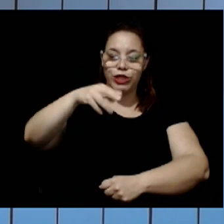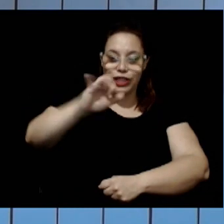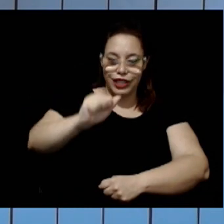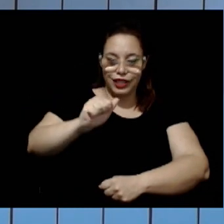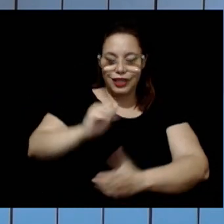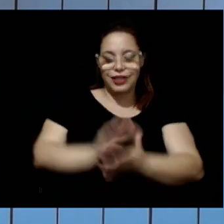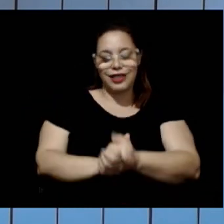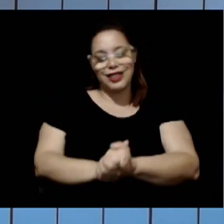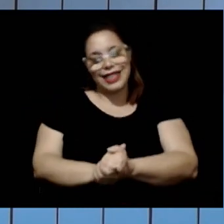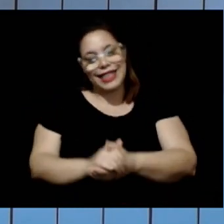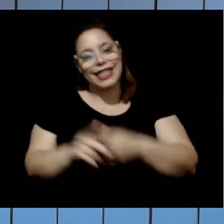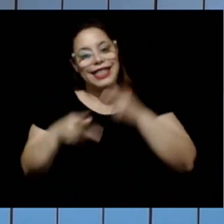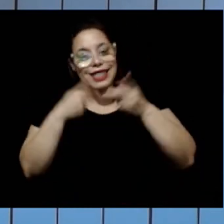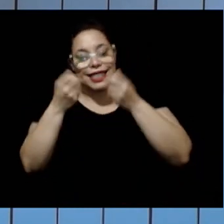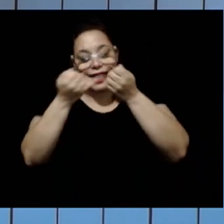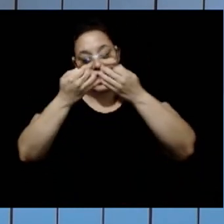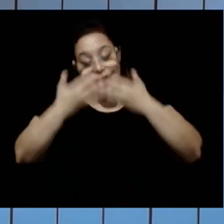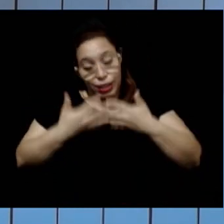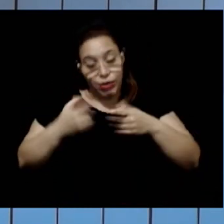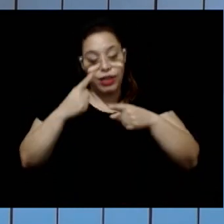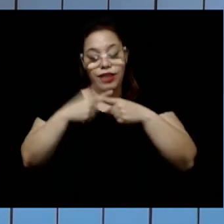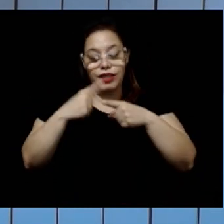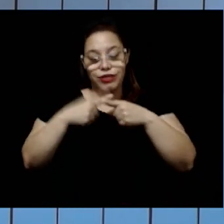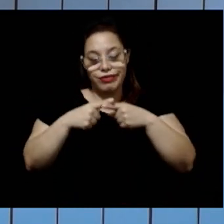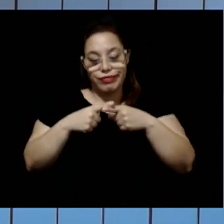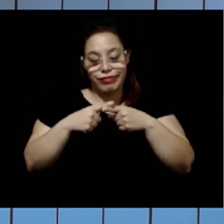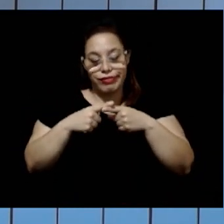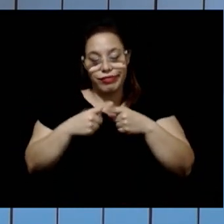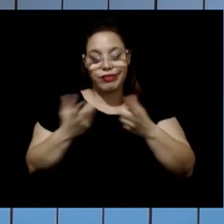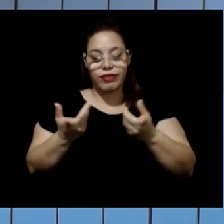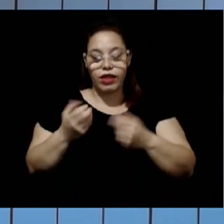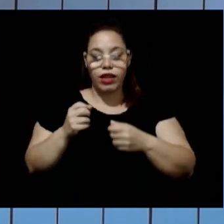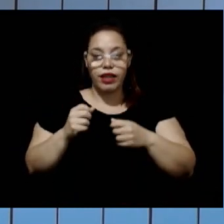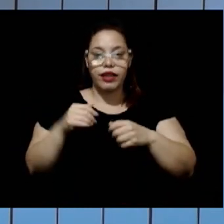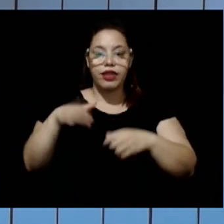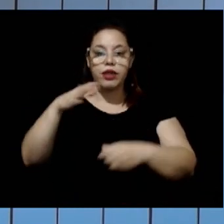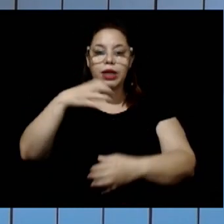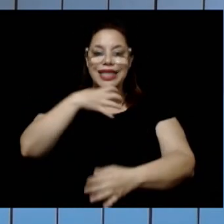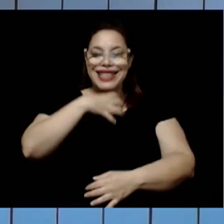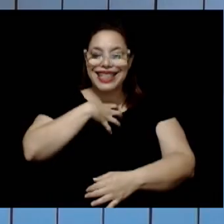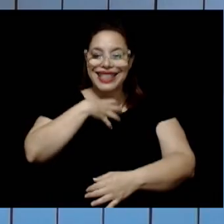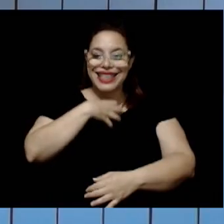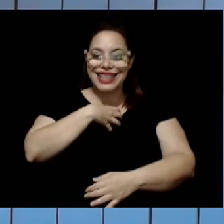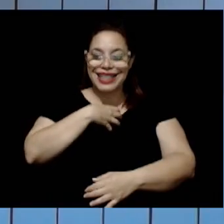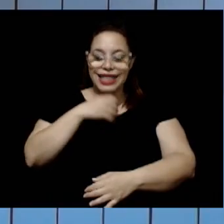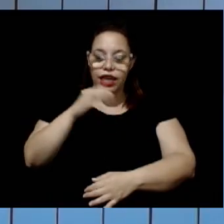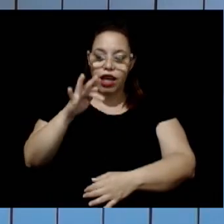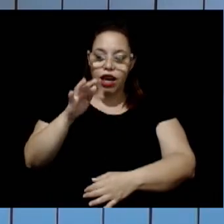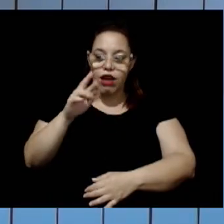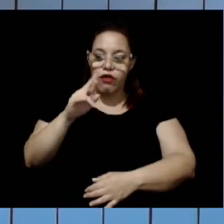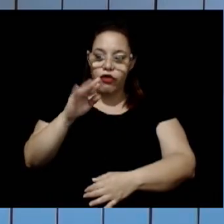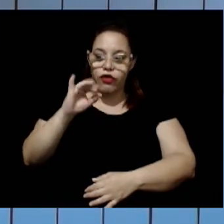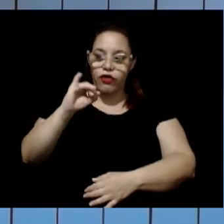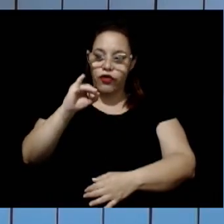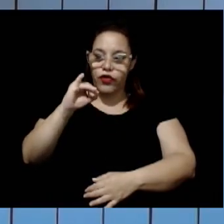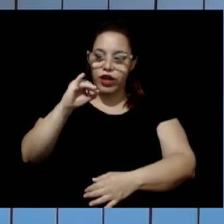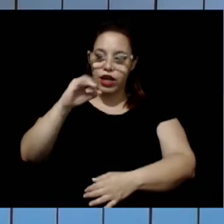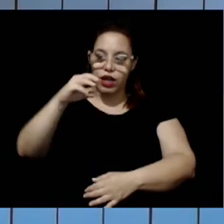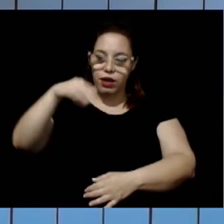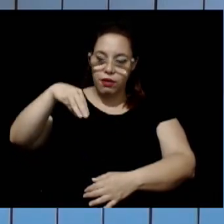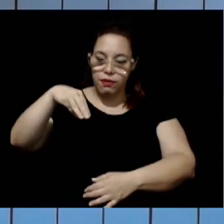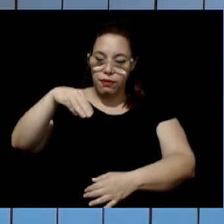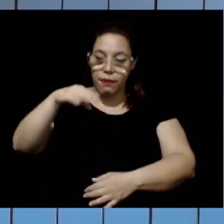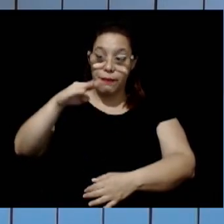o senhor explicasse também o que a pessoa mais sente, né, com relação à fibromialgia. Dói o corpo todo?